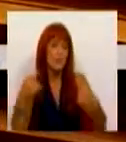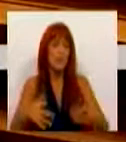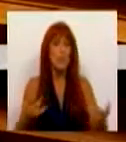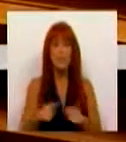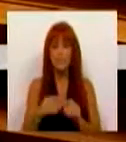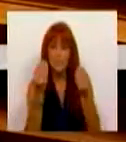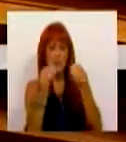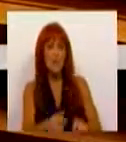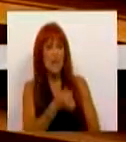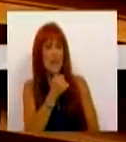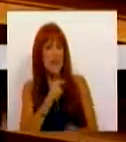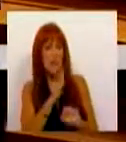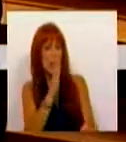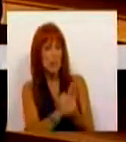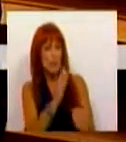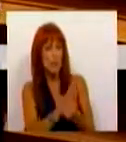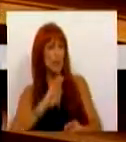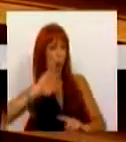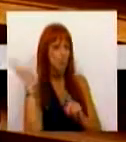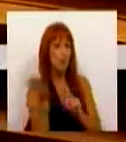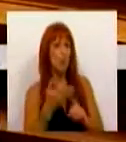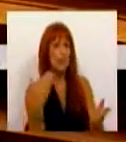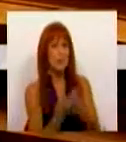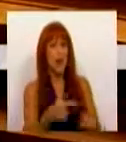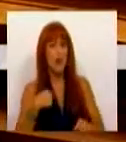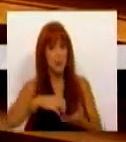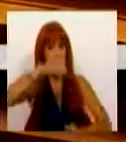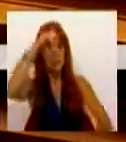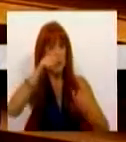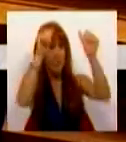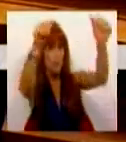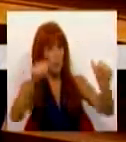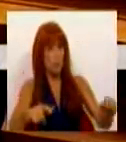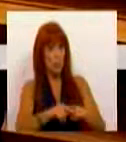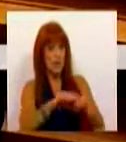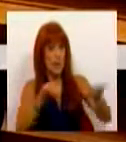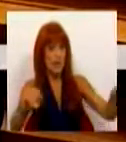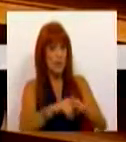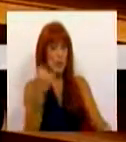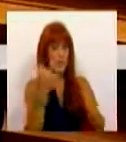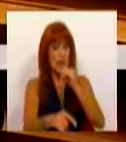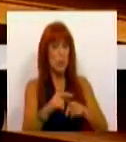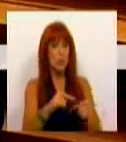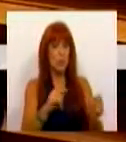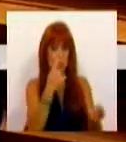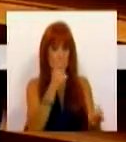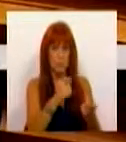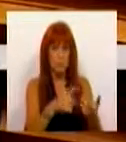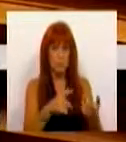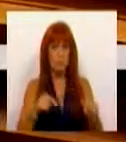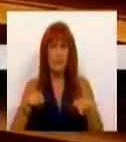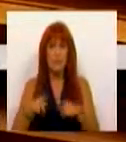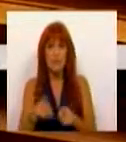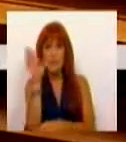a instrução e decisão dos processos sancionatórios a edifícios classificados na categoria de risco reduzido. Ainda